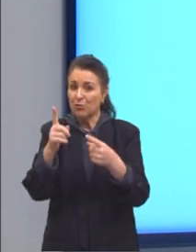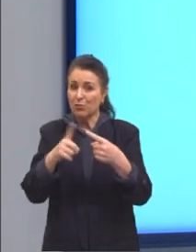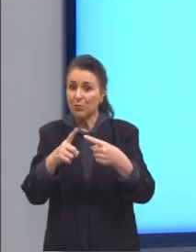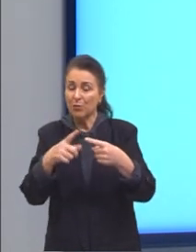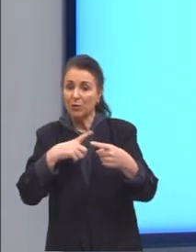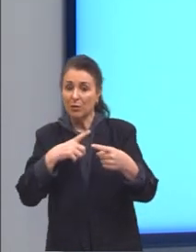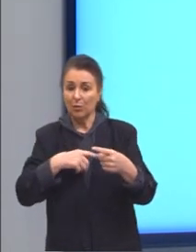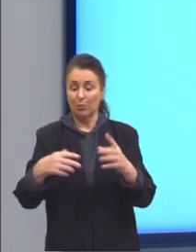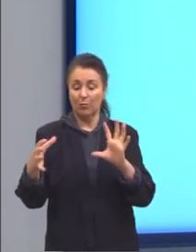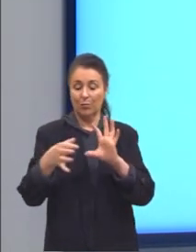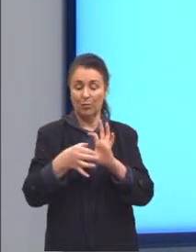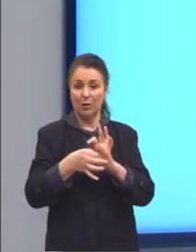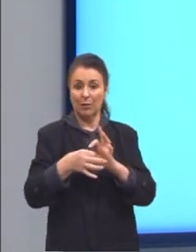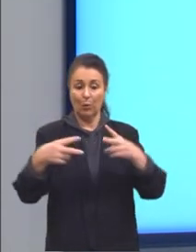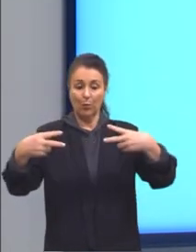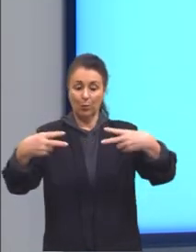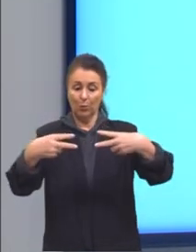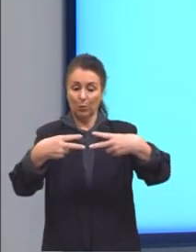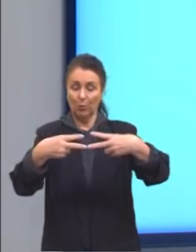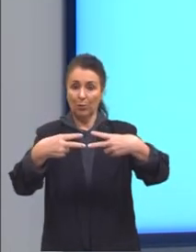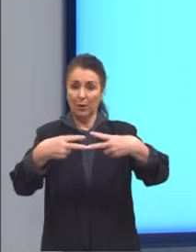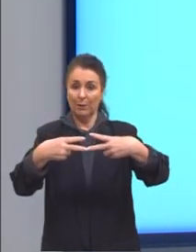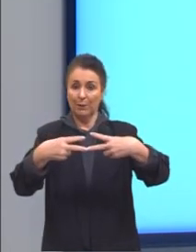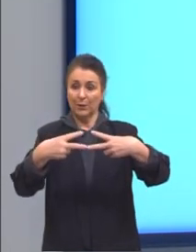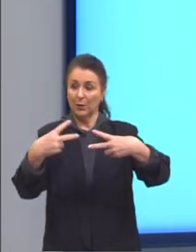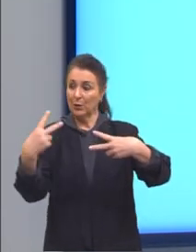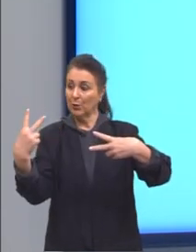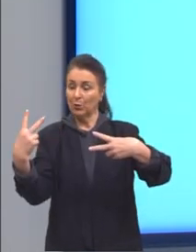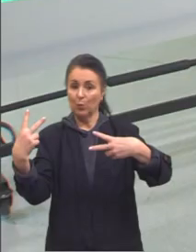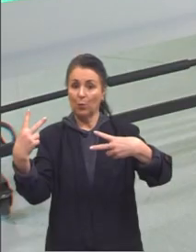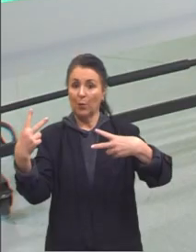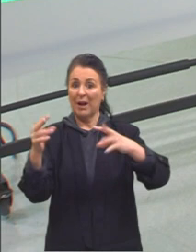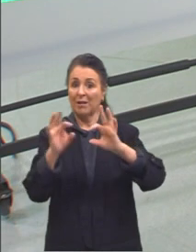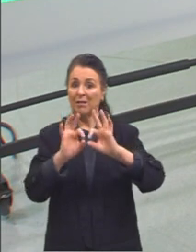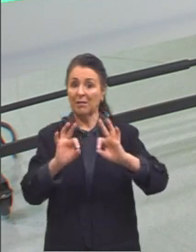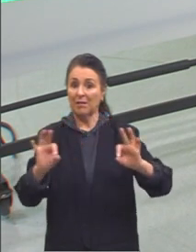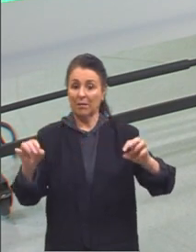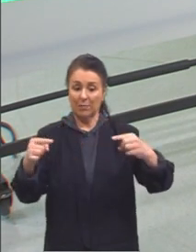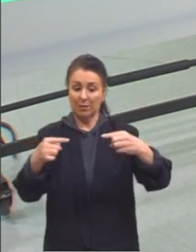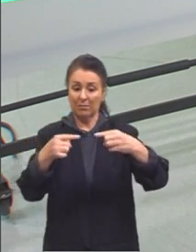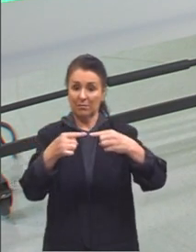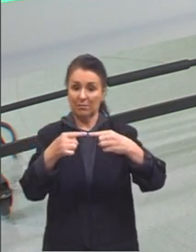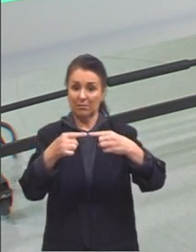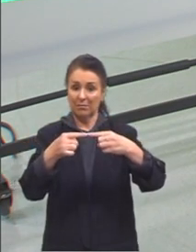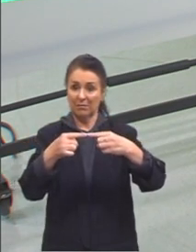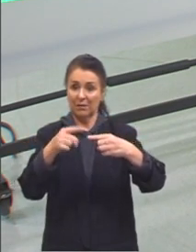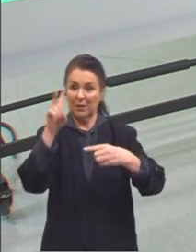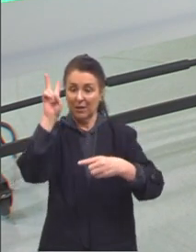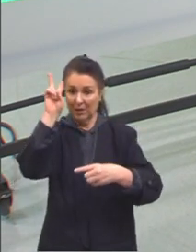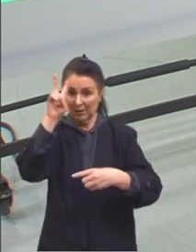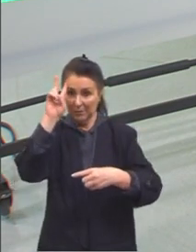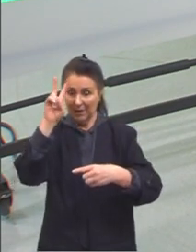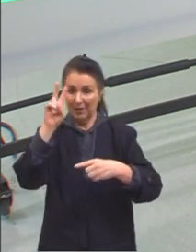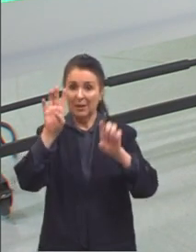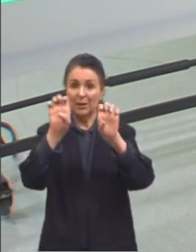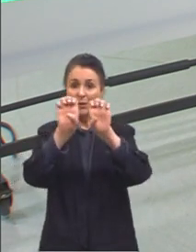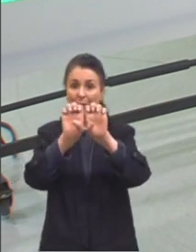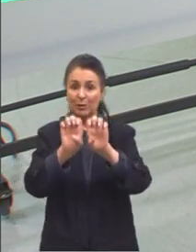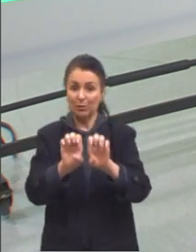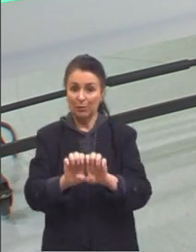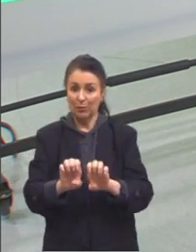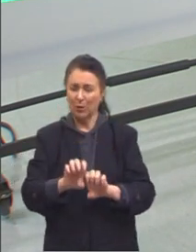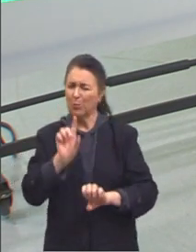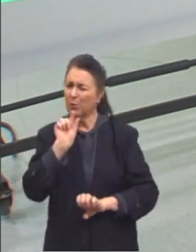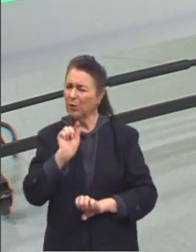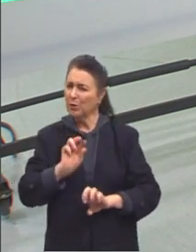ligação dupla e duas ligações simples vocês lembram como é a estrutura é um pouquinho